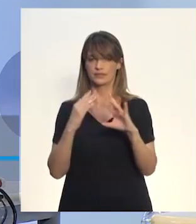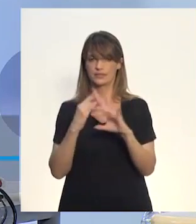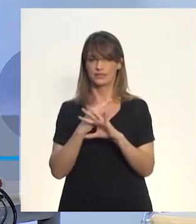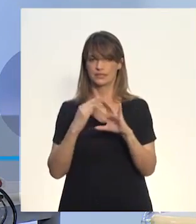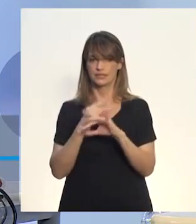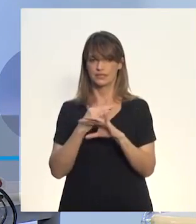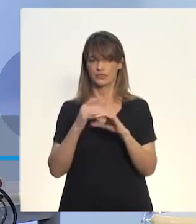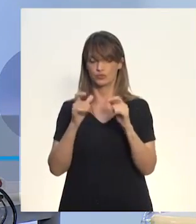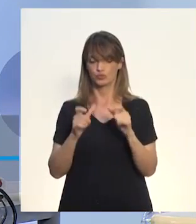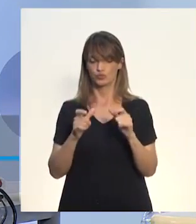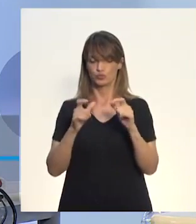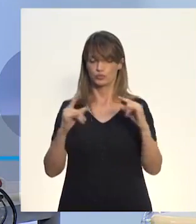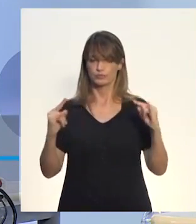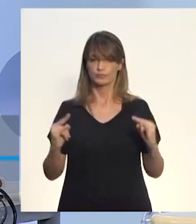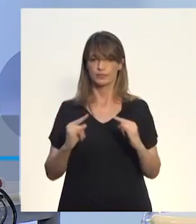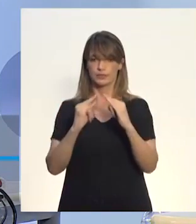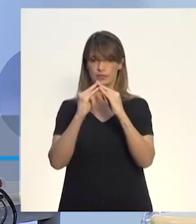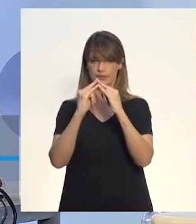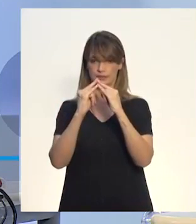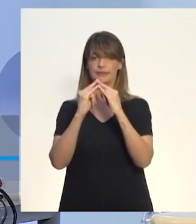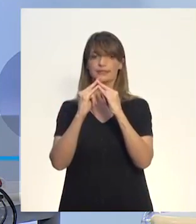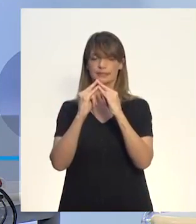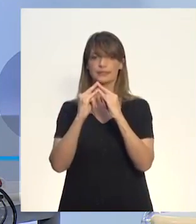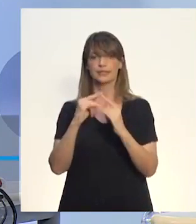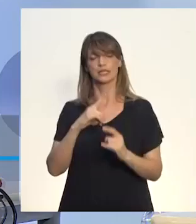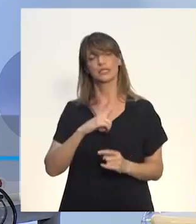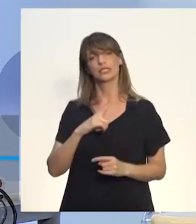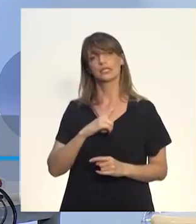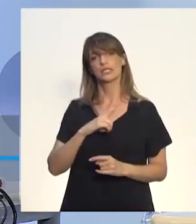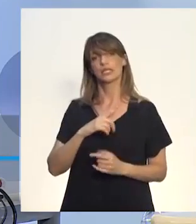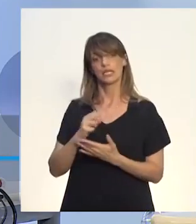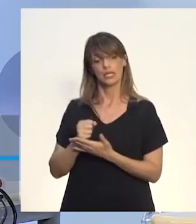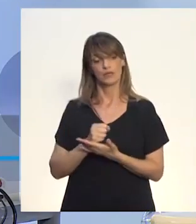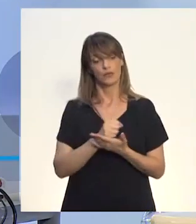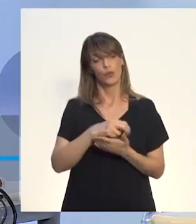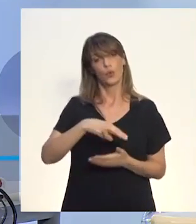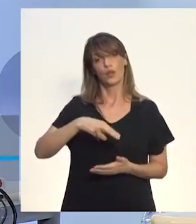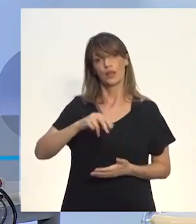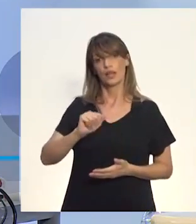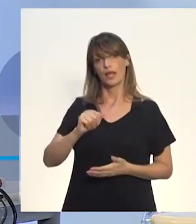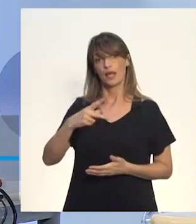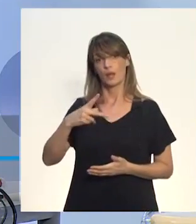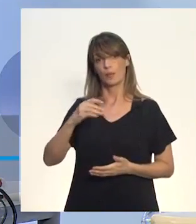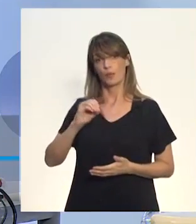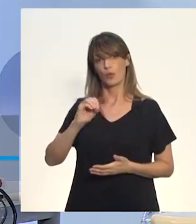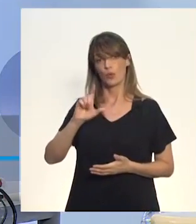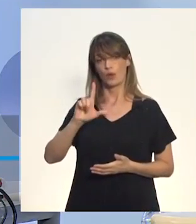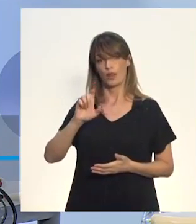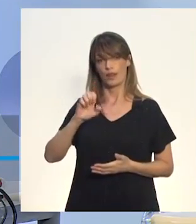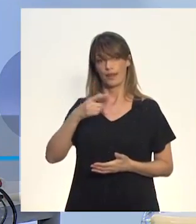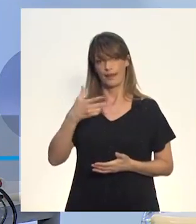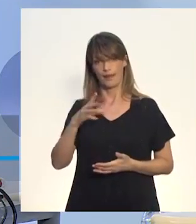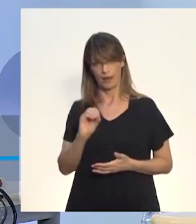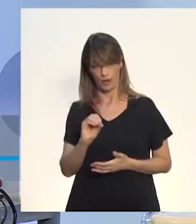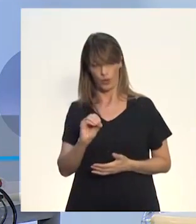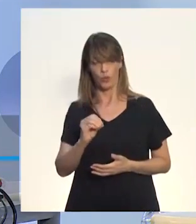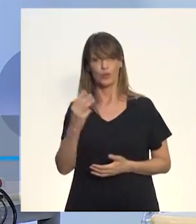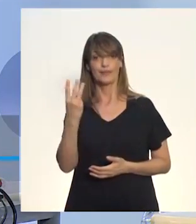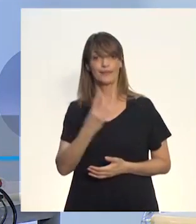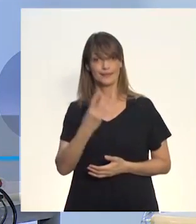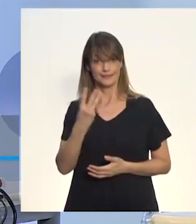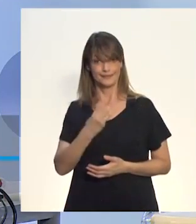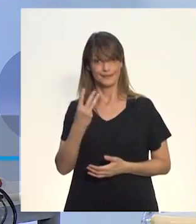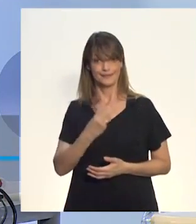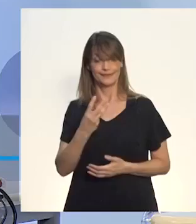né? Que foram levadas a cabo pelo Napoleão III, sobrinho do famoso Napoleão. Aliás, os franceses sabem